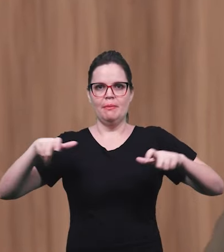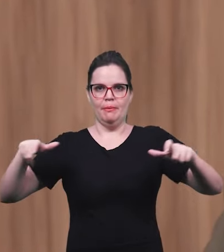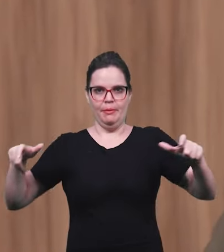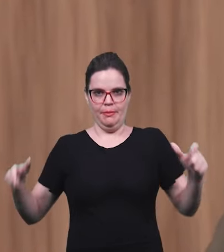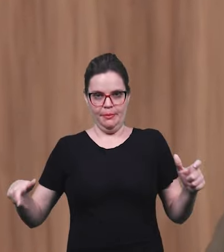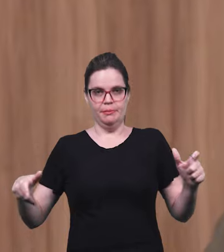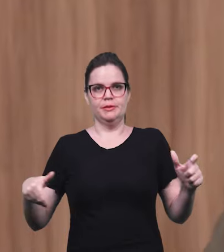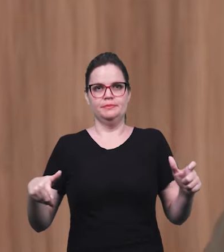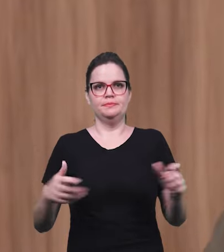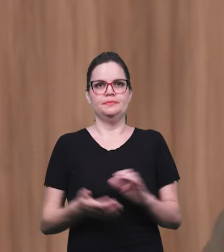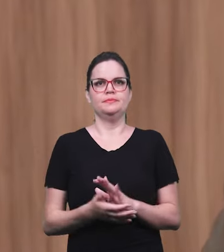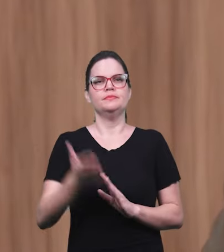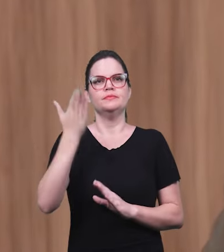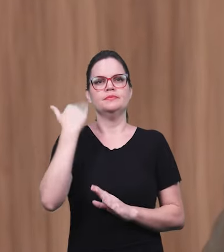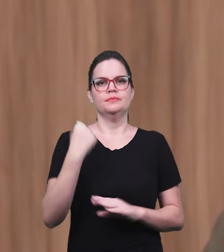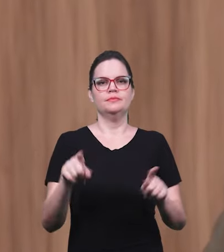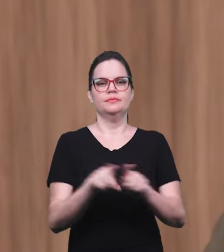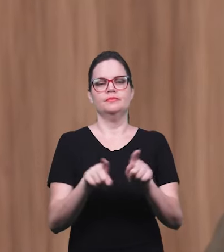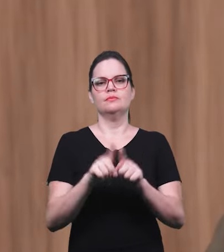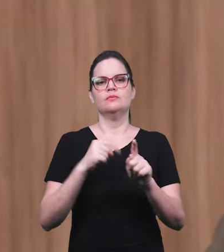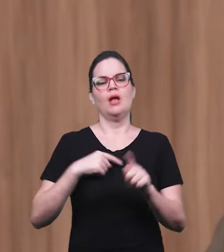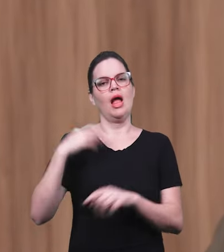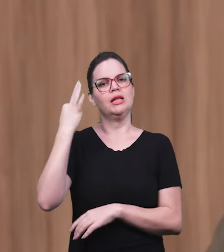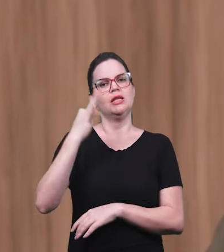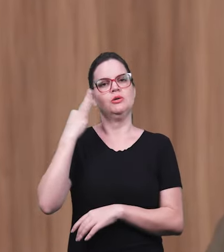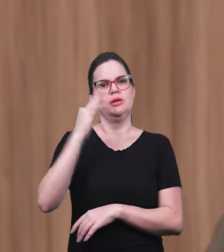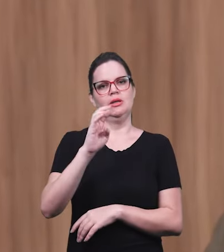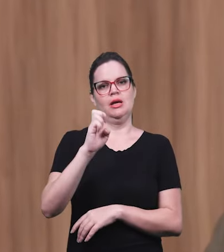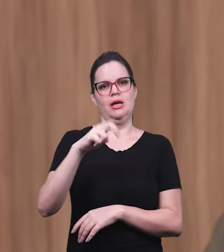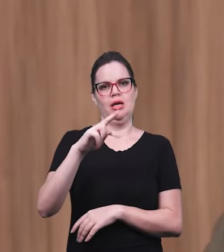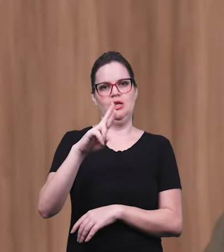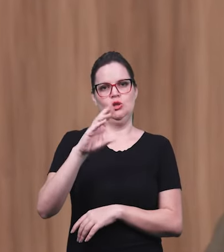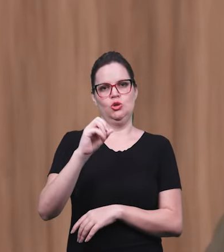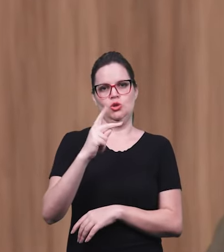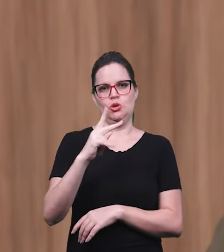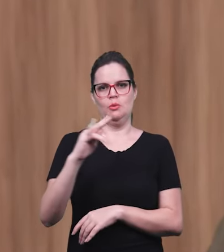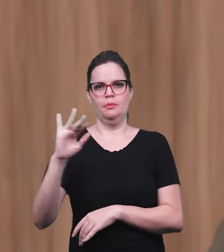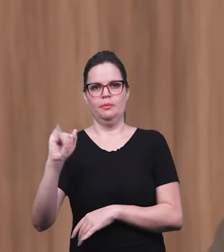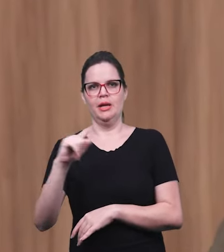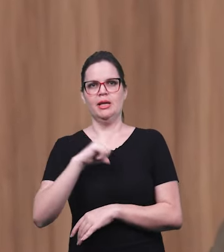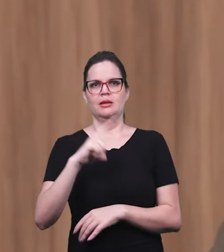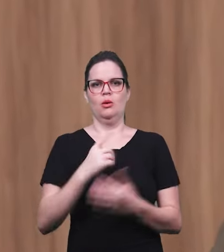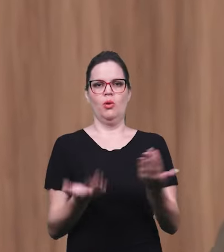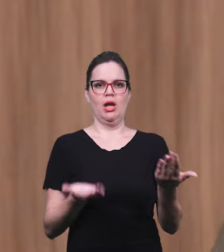da entropia, ela diz que o quê? Para que tende a um equilíbrio